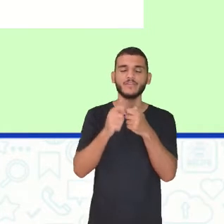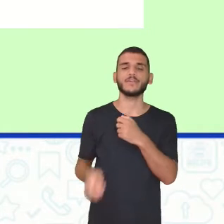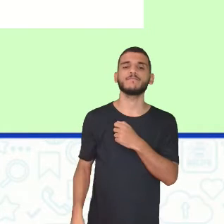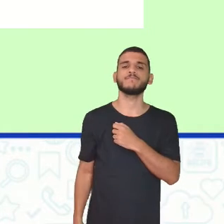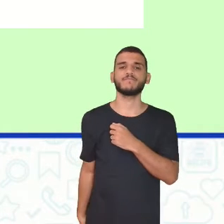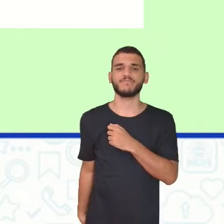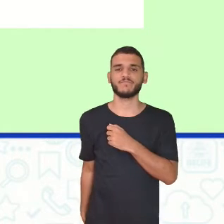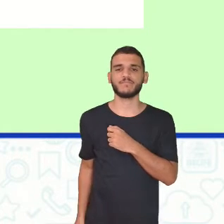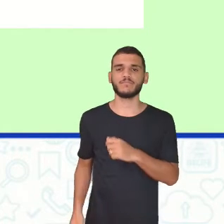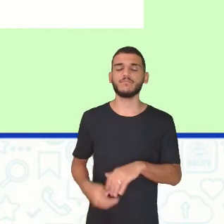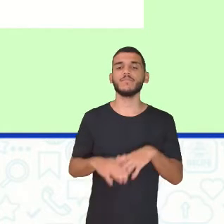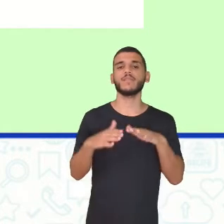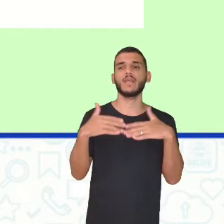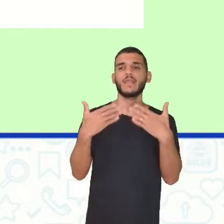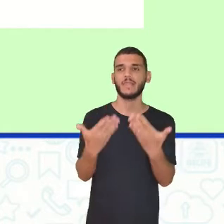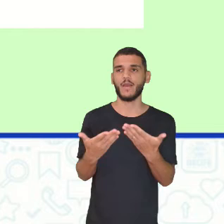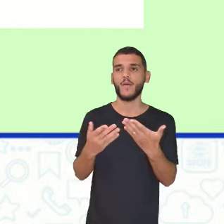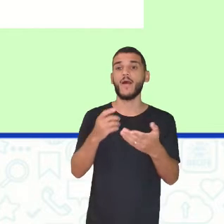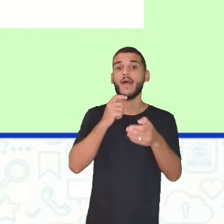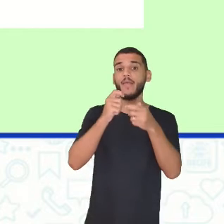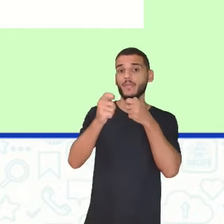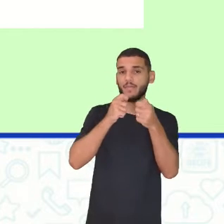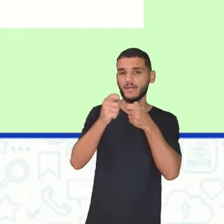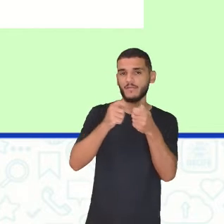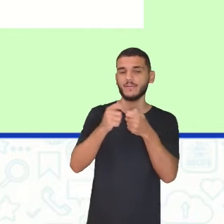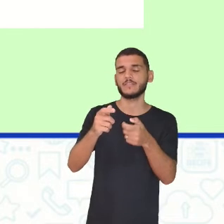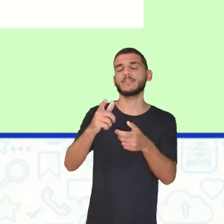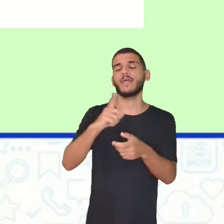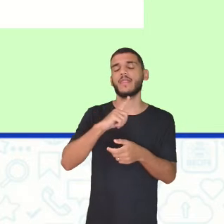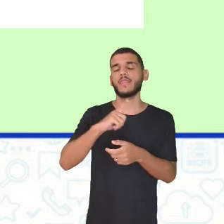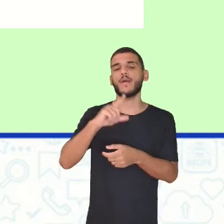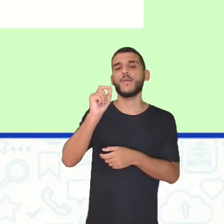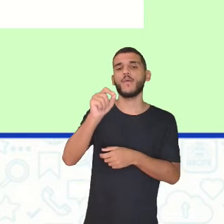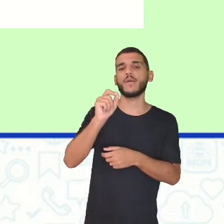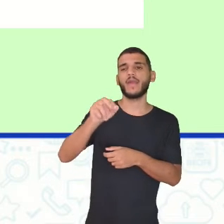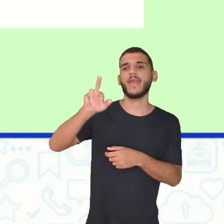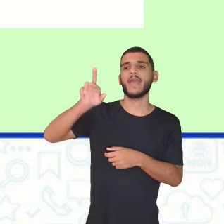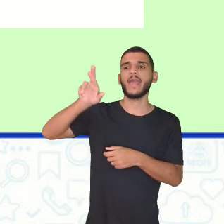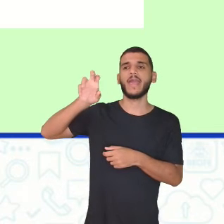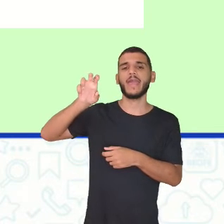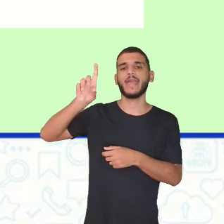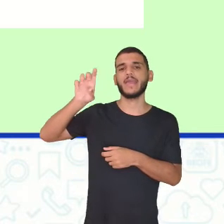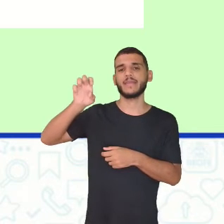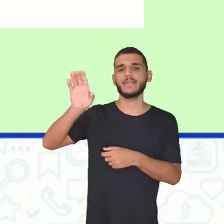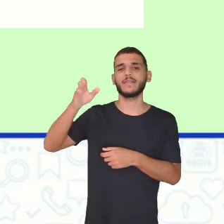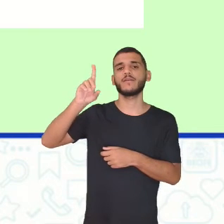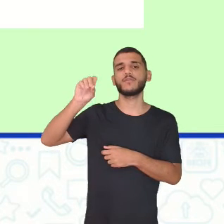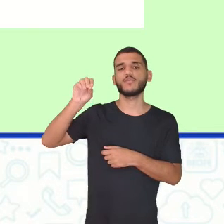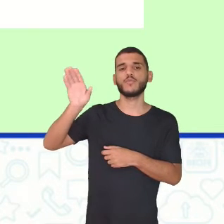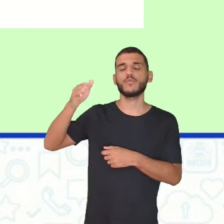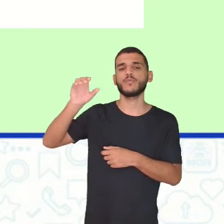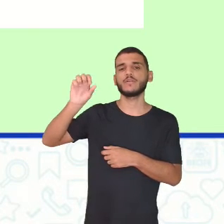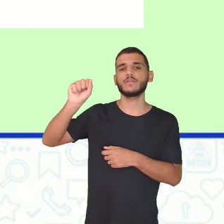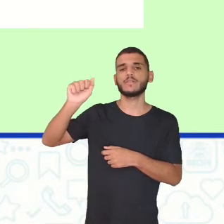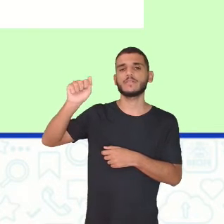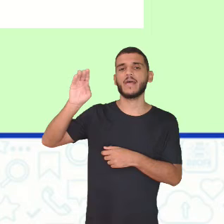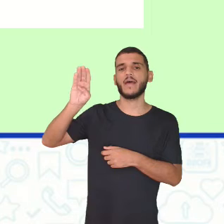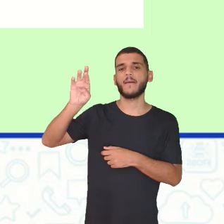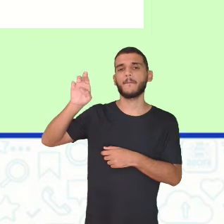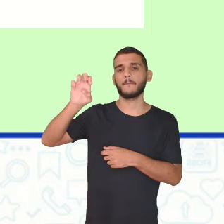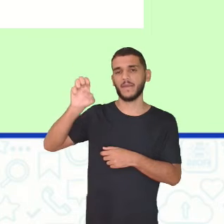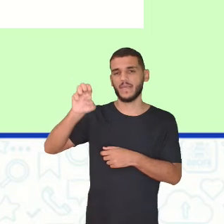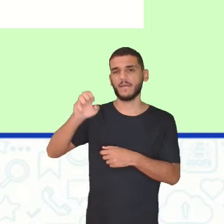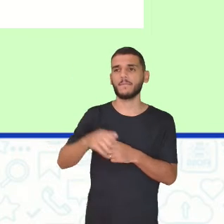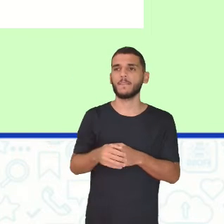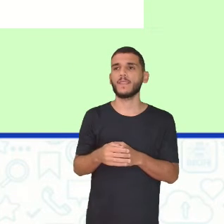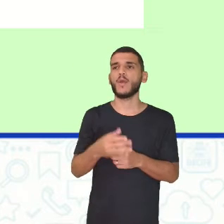Então, essa entrevista foi feita pela Rede do Saber com o escritor Maurício de Souza. E aí quem é